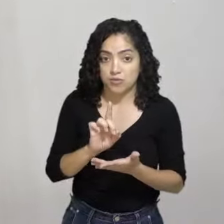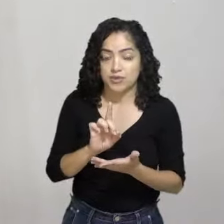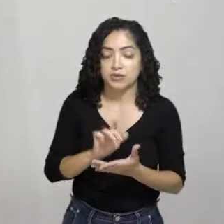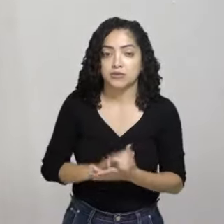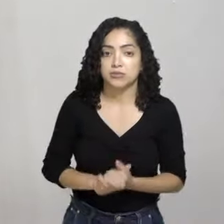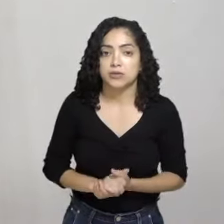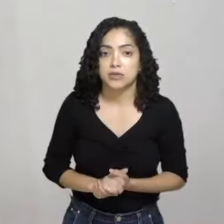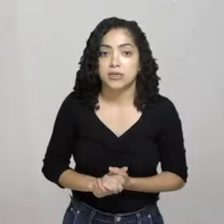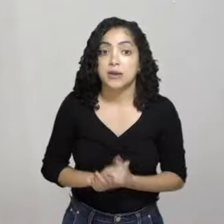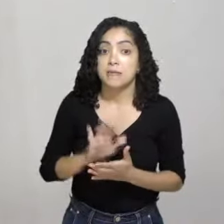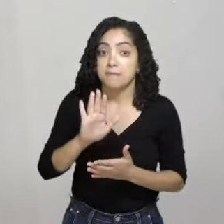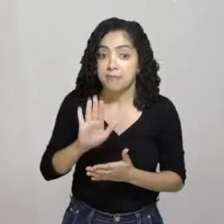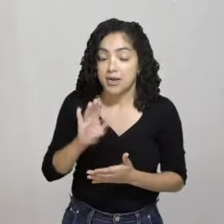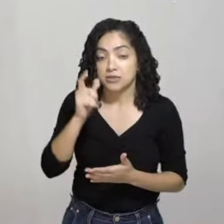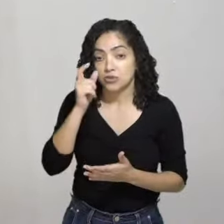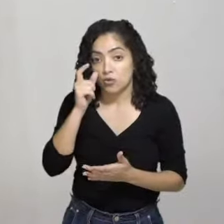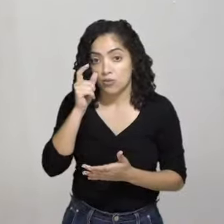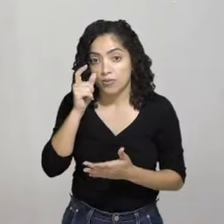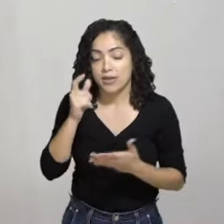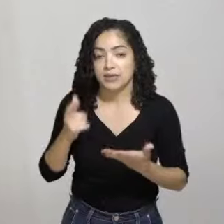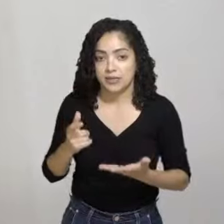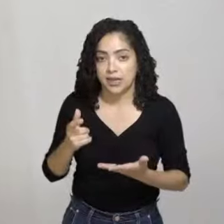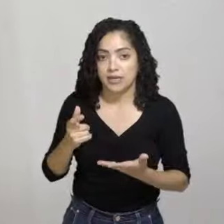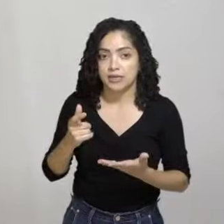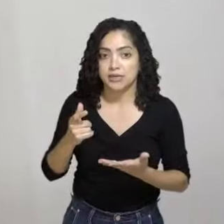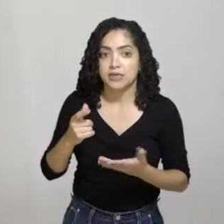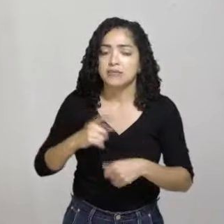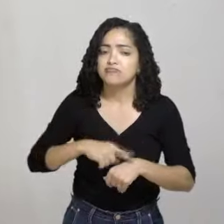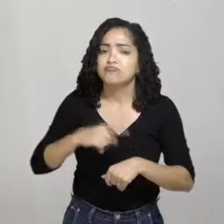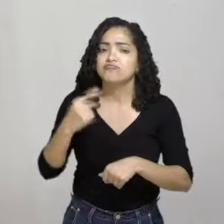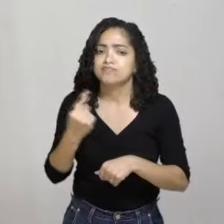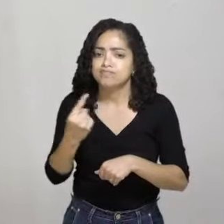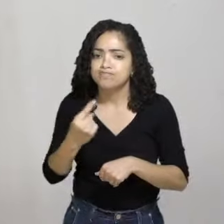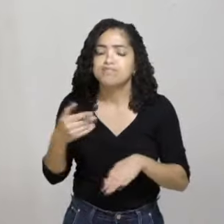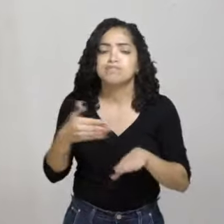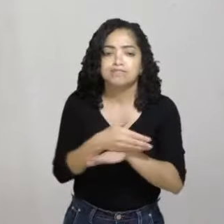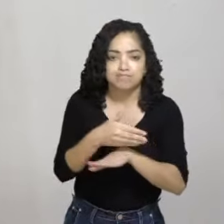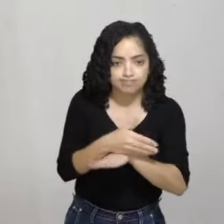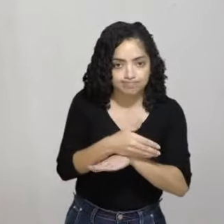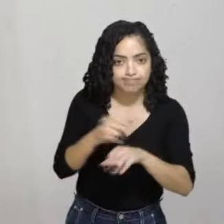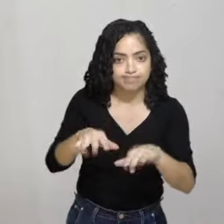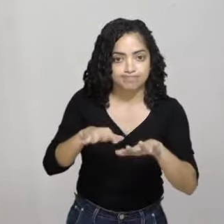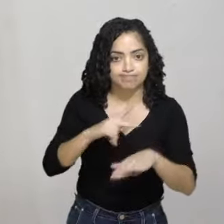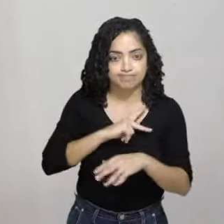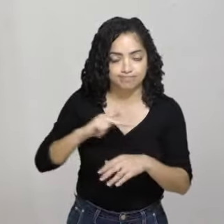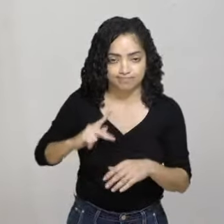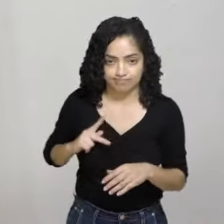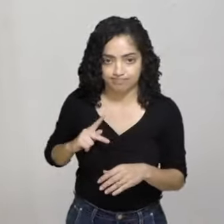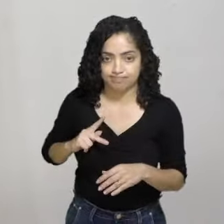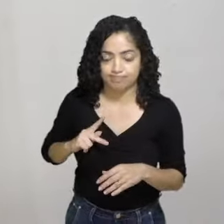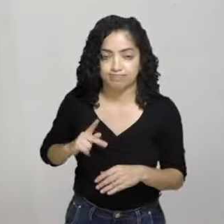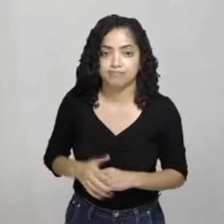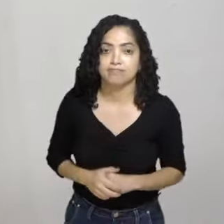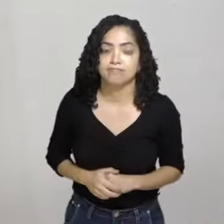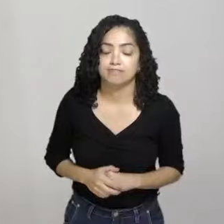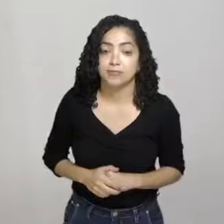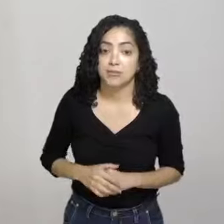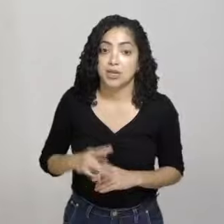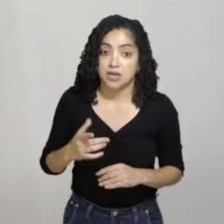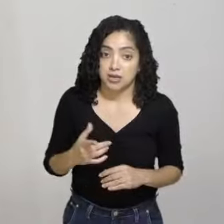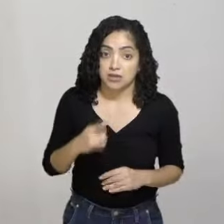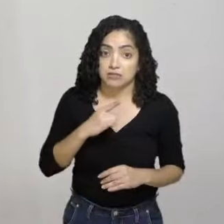nós acompanhamos desde o primeiro momento, participei da audiência pública, inclusive. Tenho aqui todas as